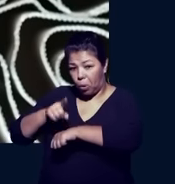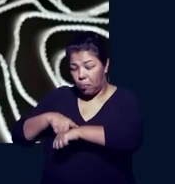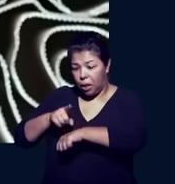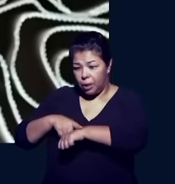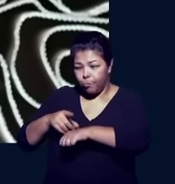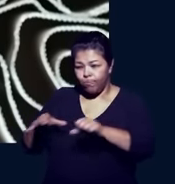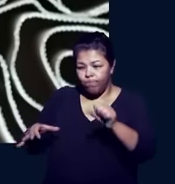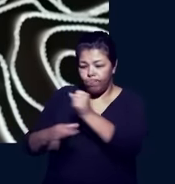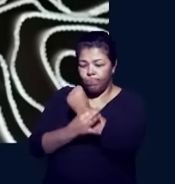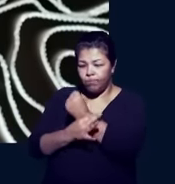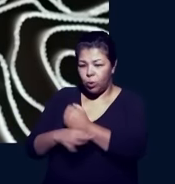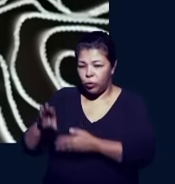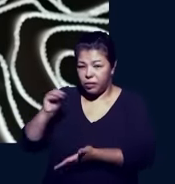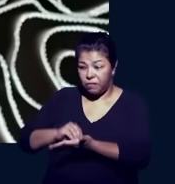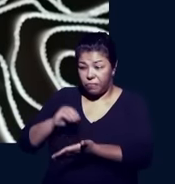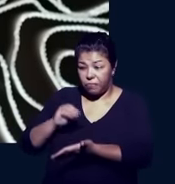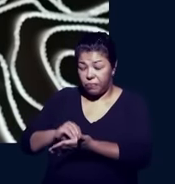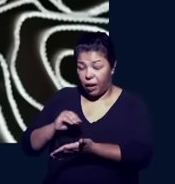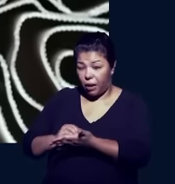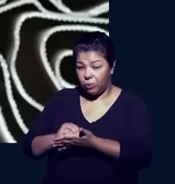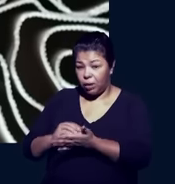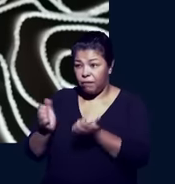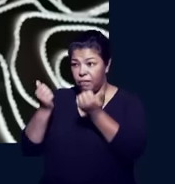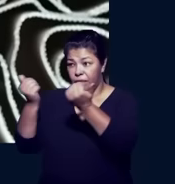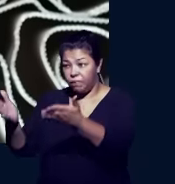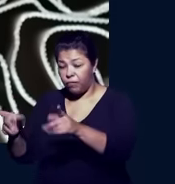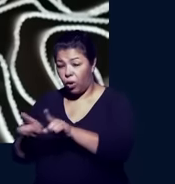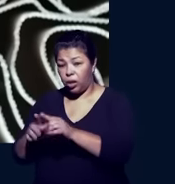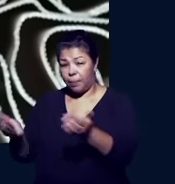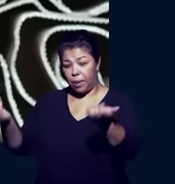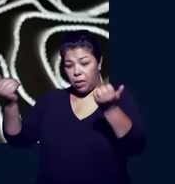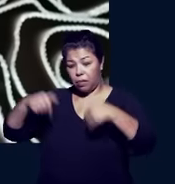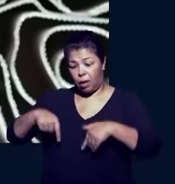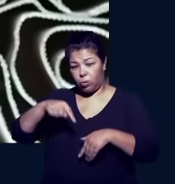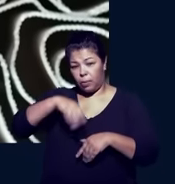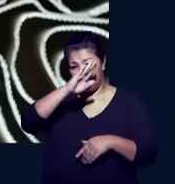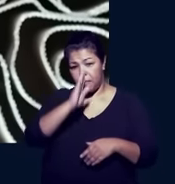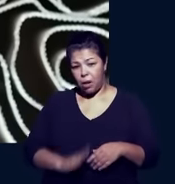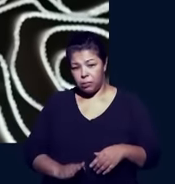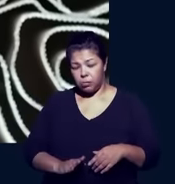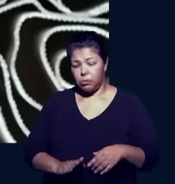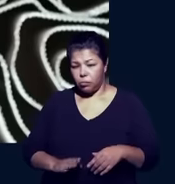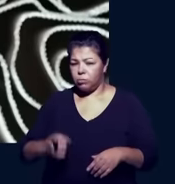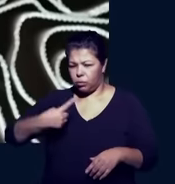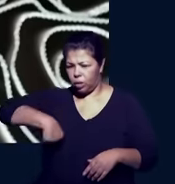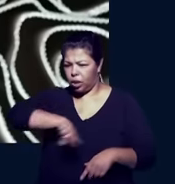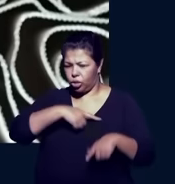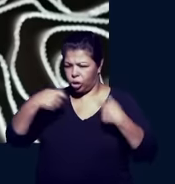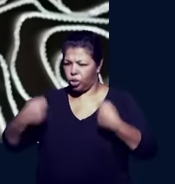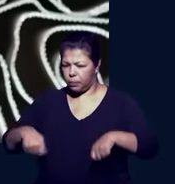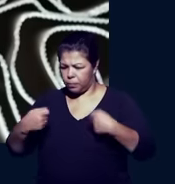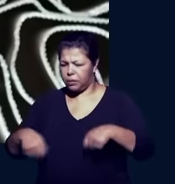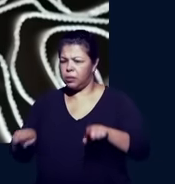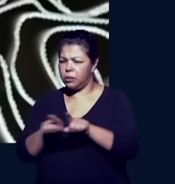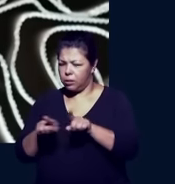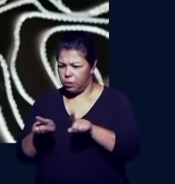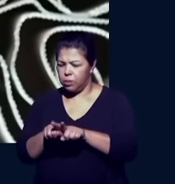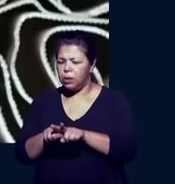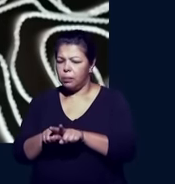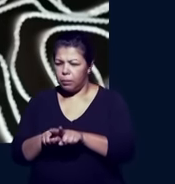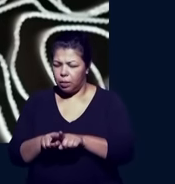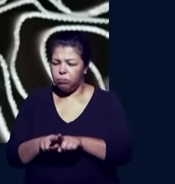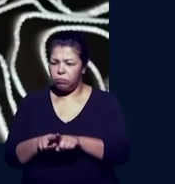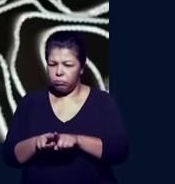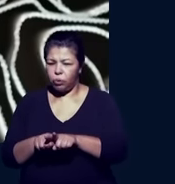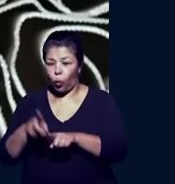pouco de incerteza externa e um pouco de incerteza local Eu acho que o o recomendável é a gente seguir no ritmo que nós estamos e eu acho